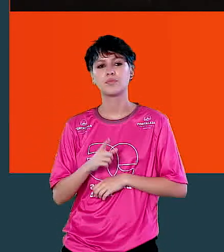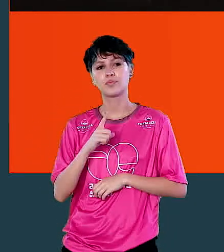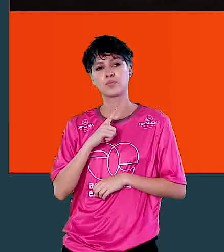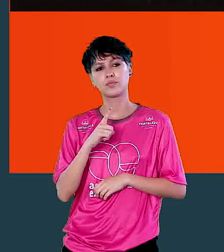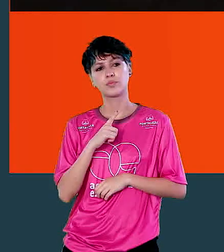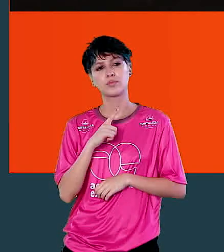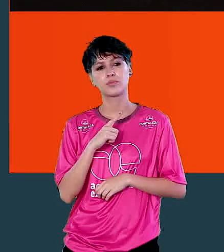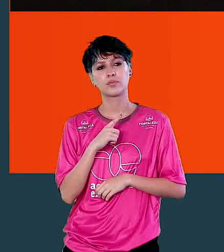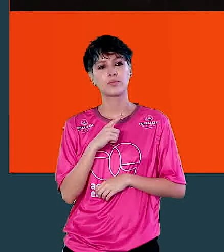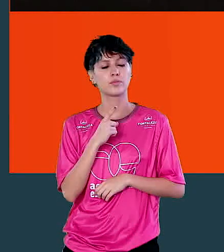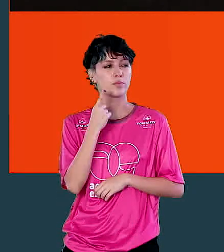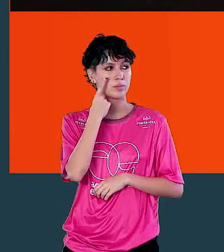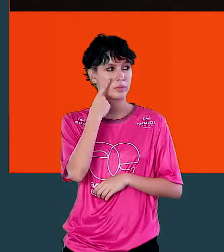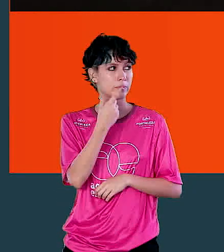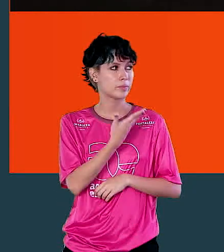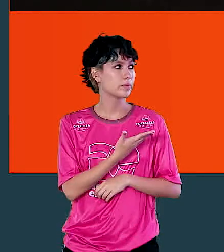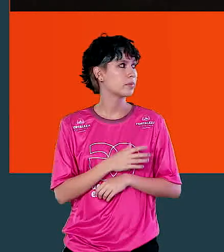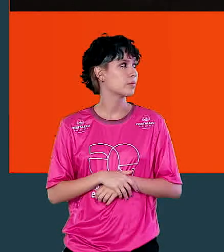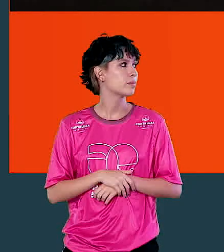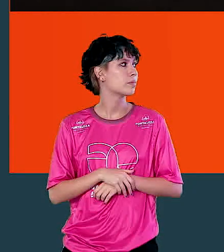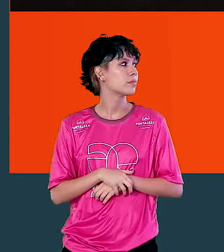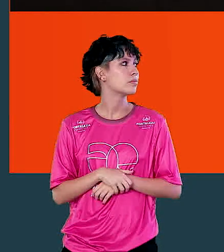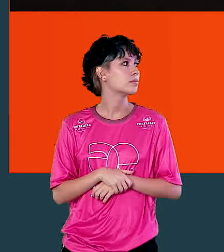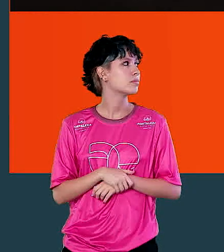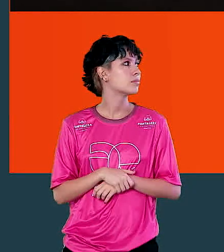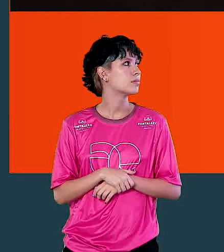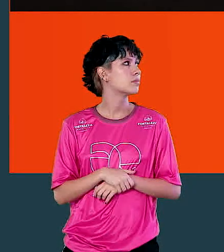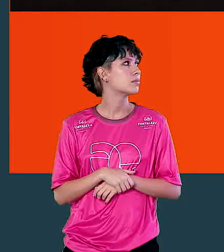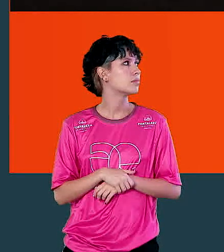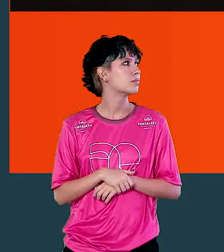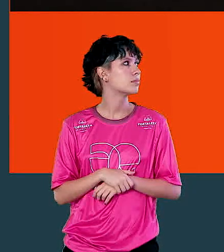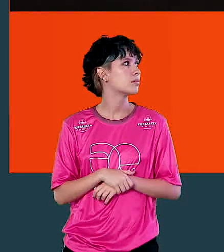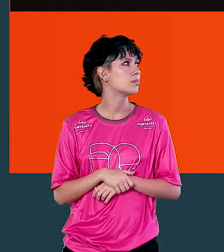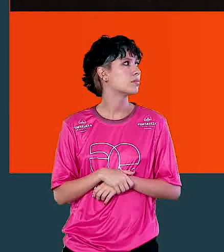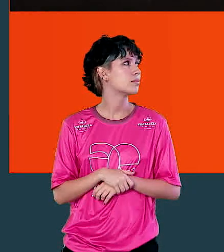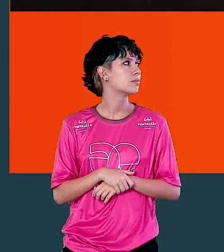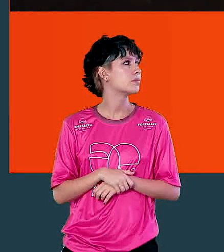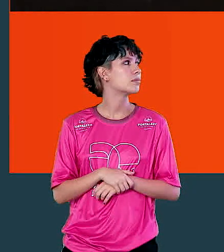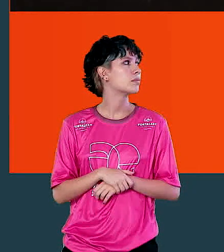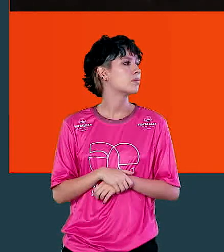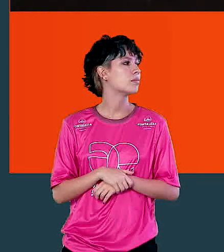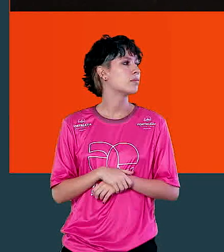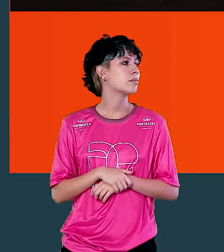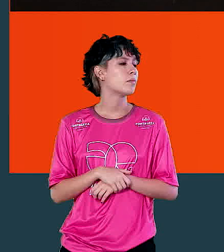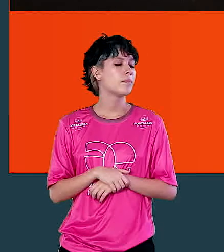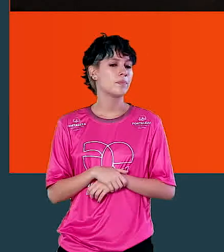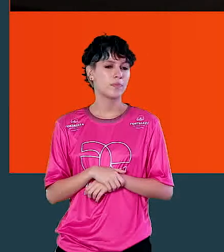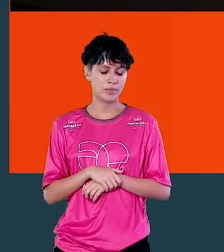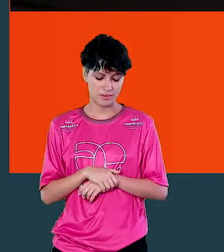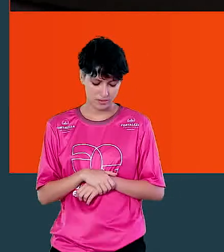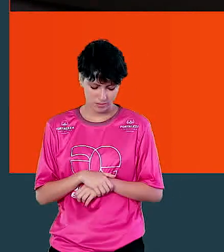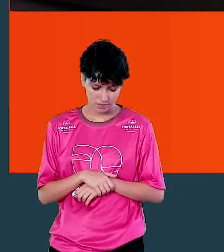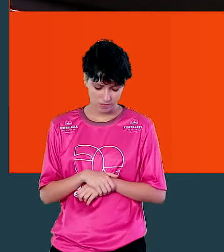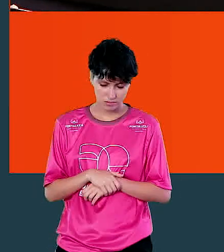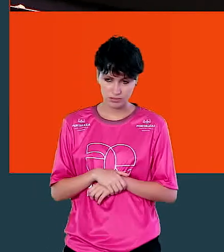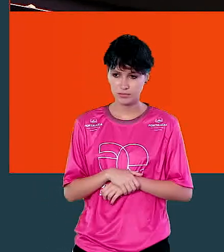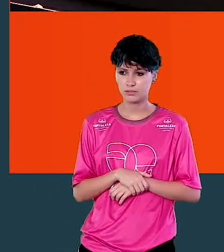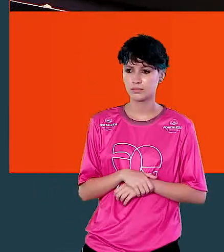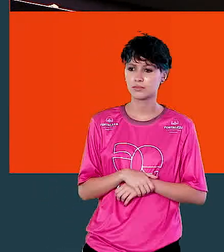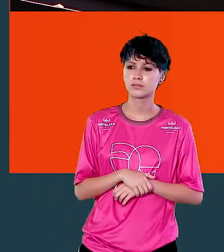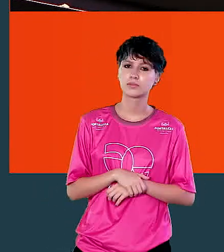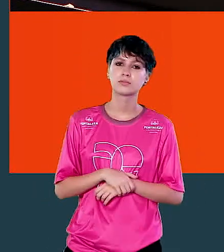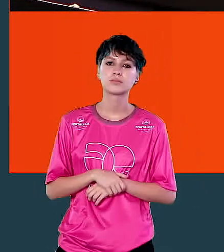de carbonos, ó, o ponto de ebulição e o uso, né? Vai falar assim, ó.